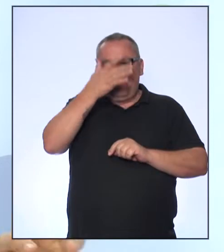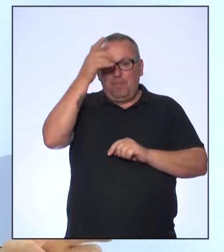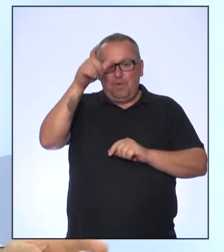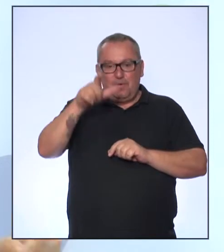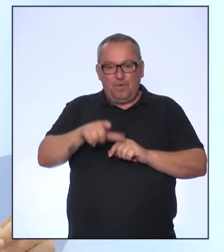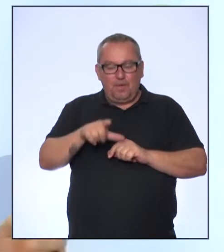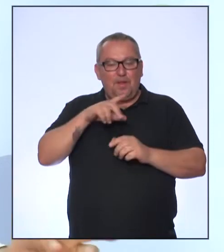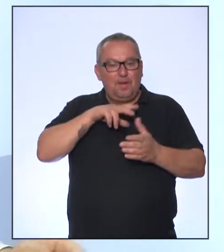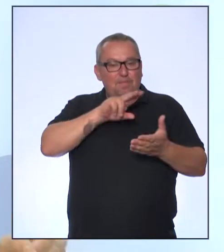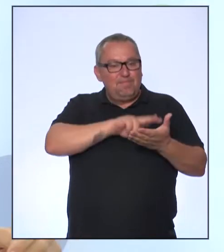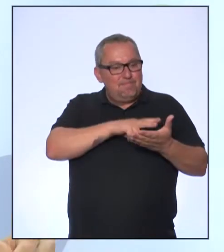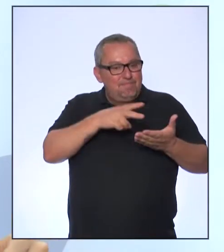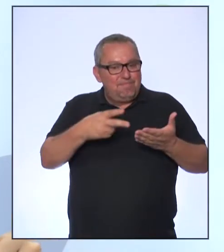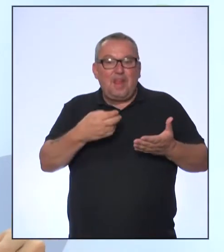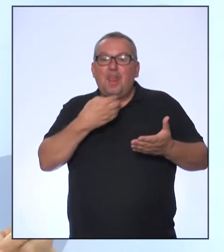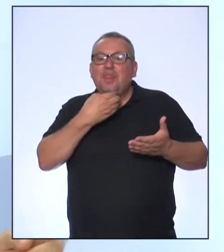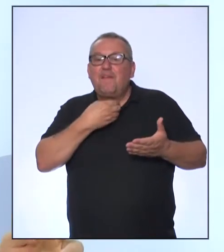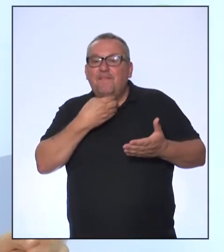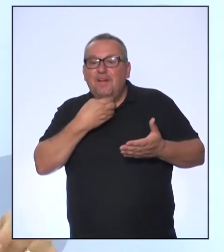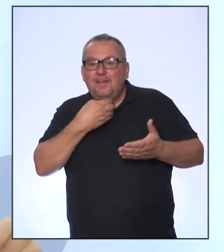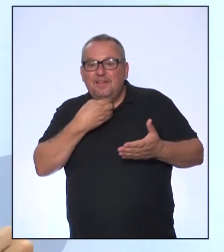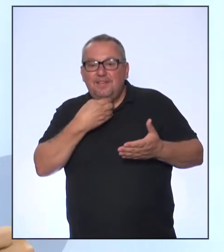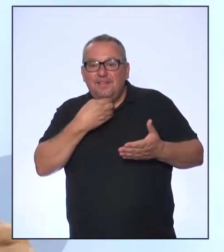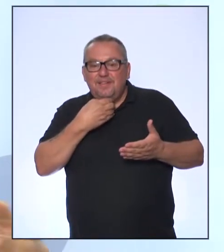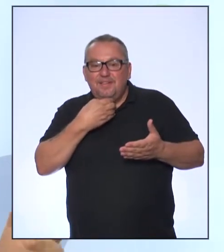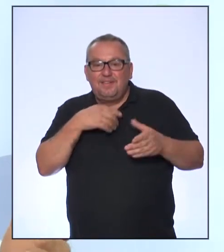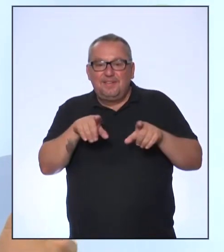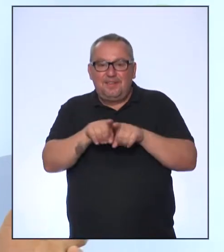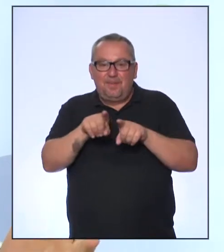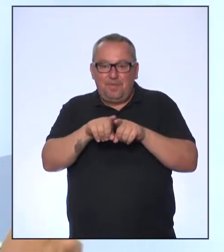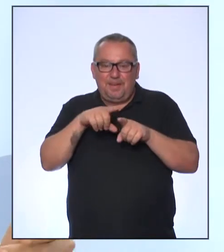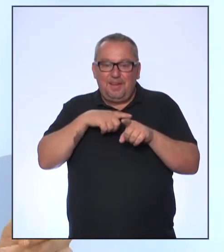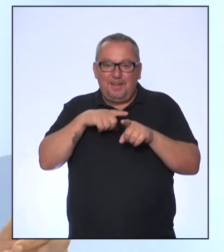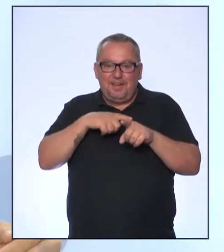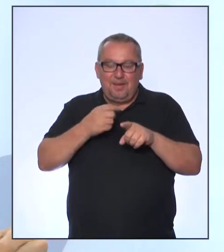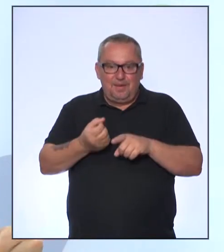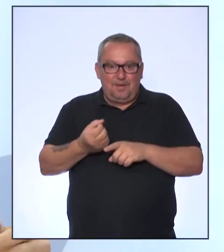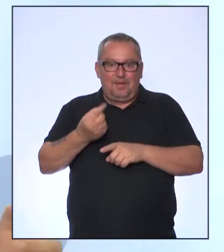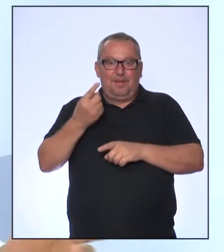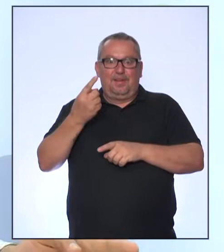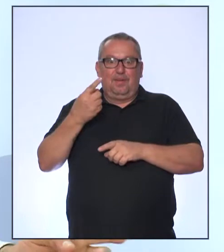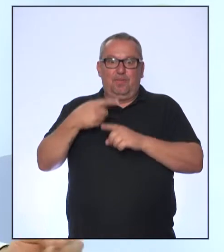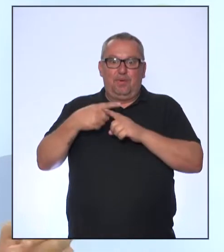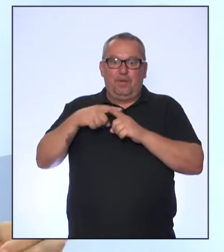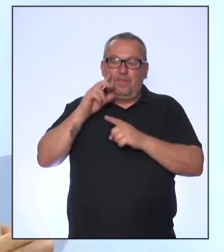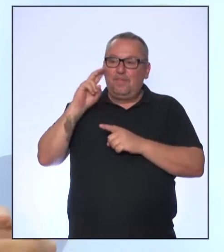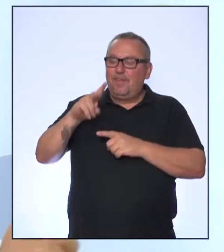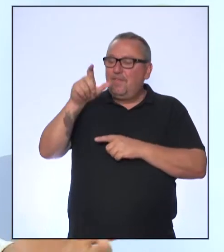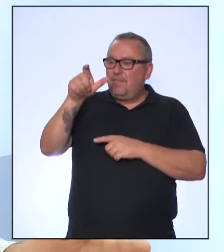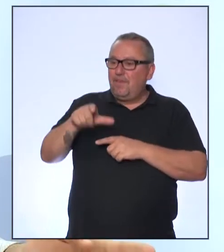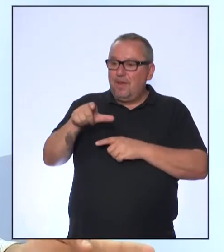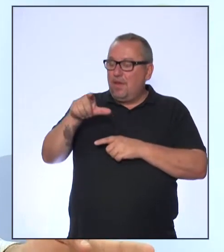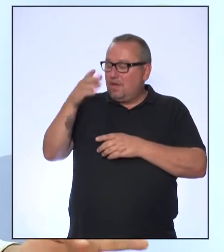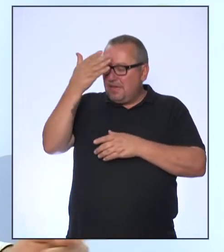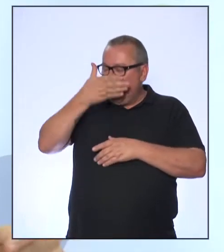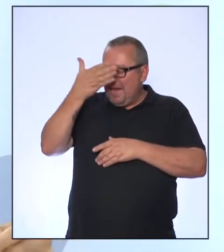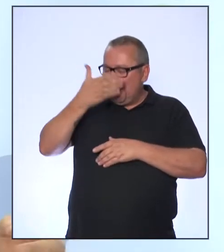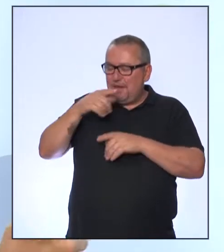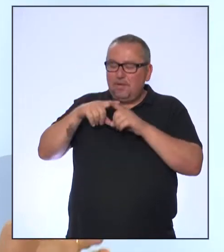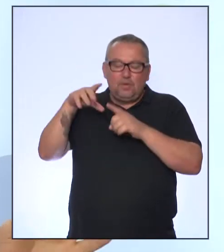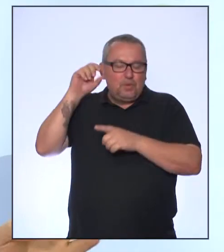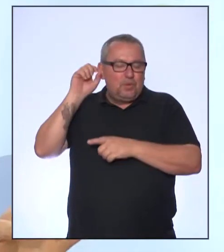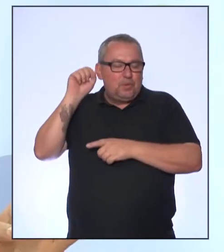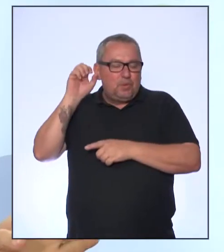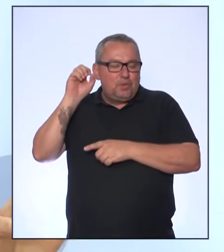que eram interpretados na fala, inclusive houve um certo espanto, né? Porque você escutava a voz, não via a pessoa e de